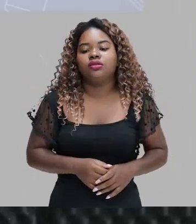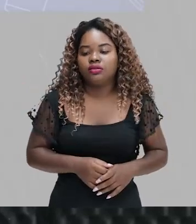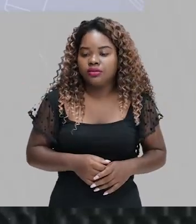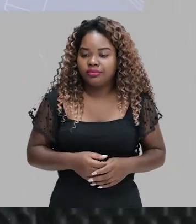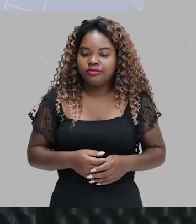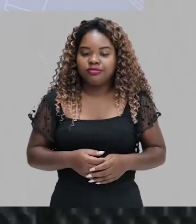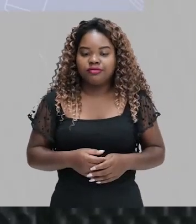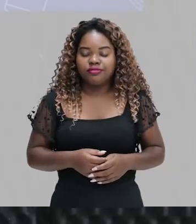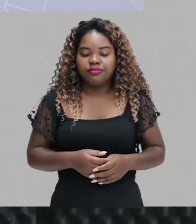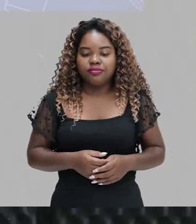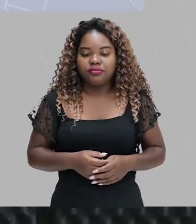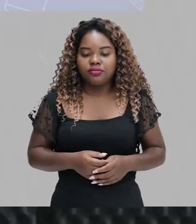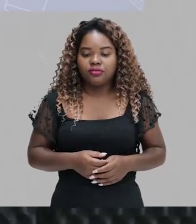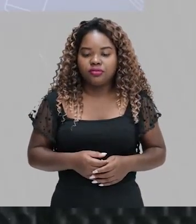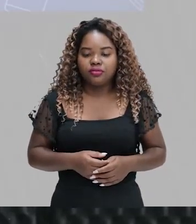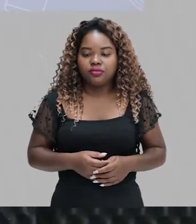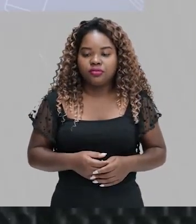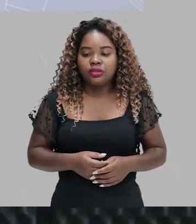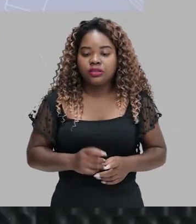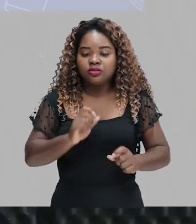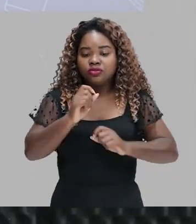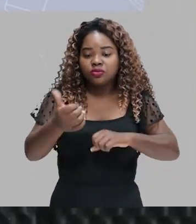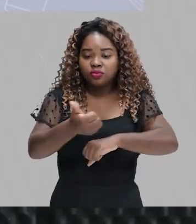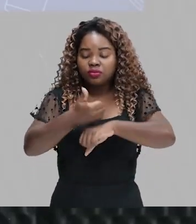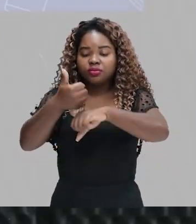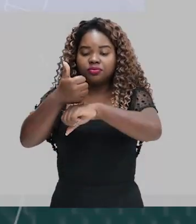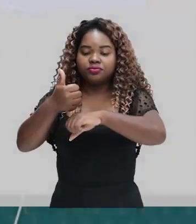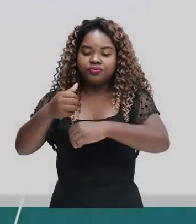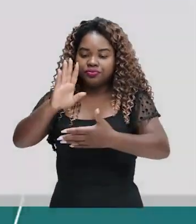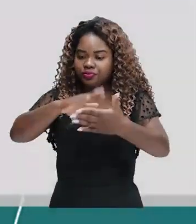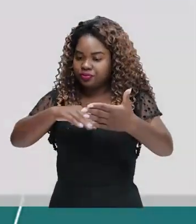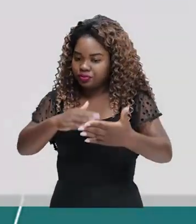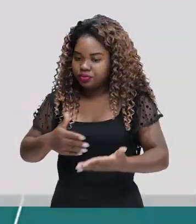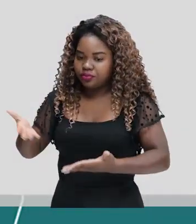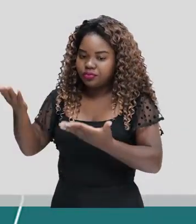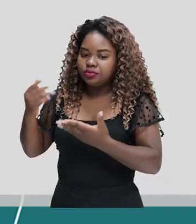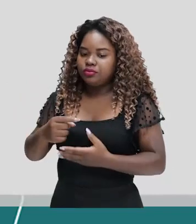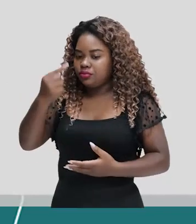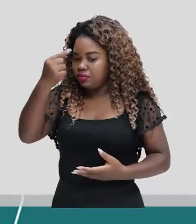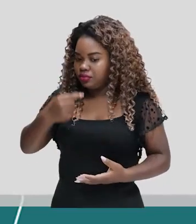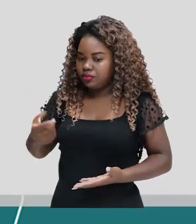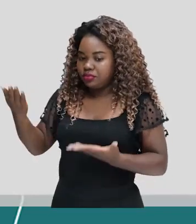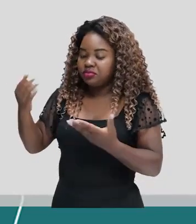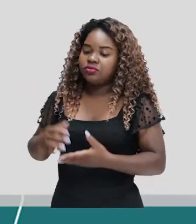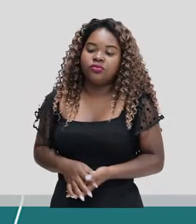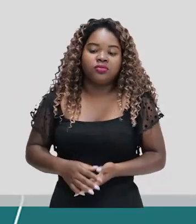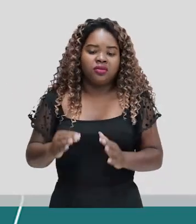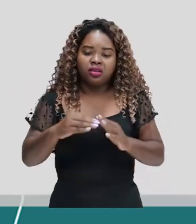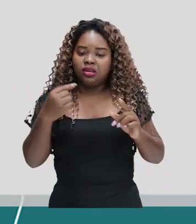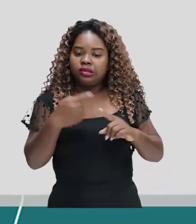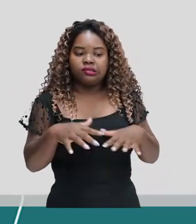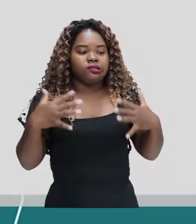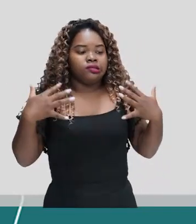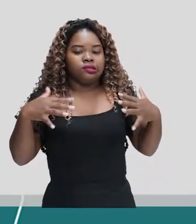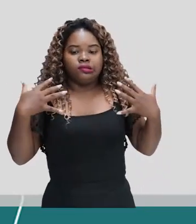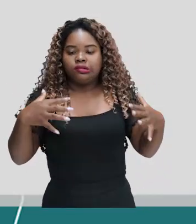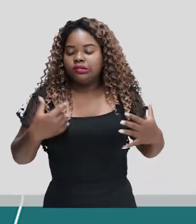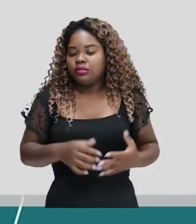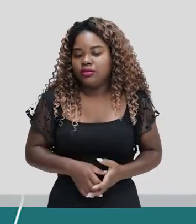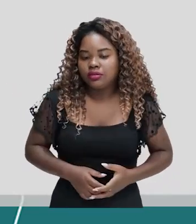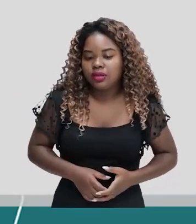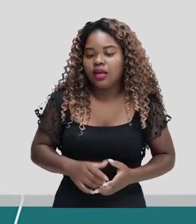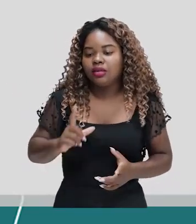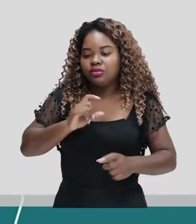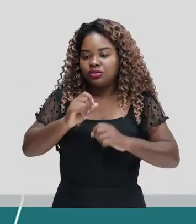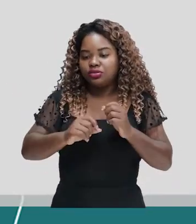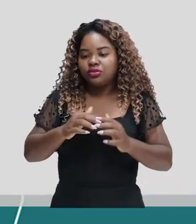ele trabalhava, foram os primeiros nus que ele trabalhou. Isso chocou a igreja na época. A Primavera de